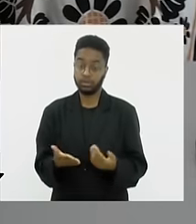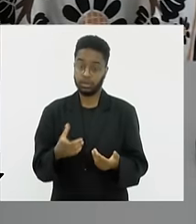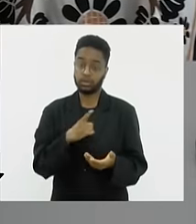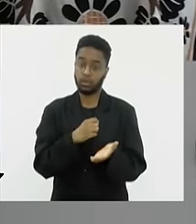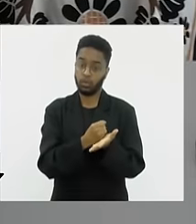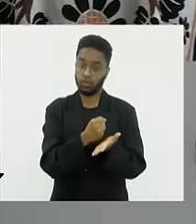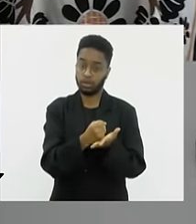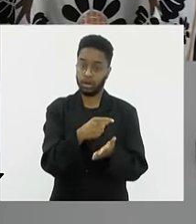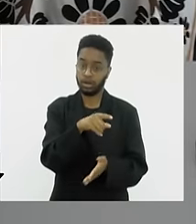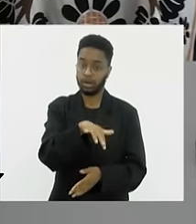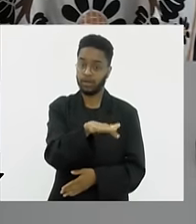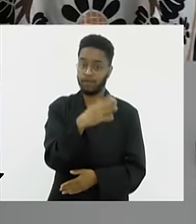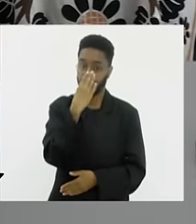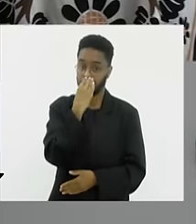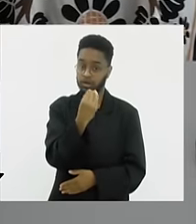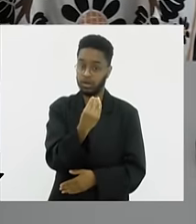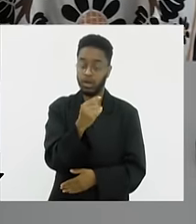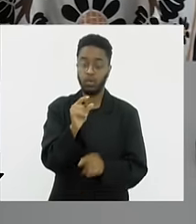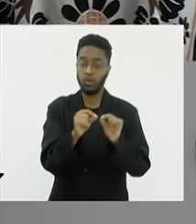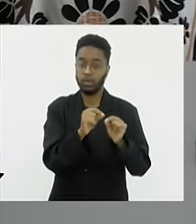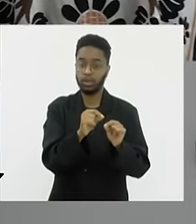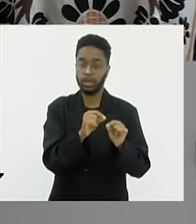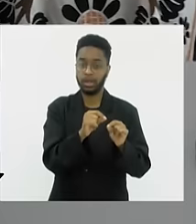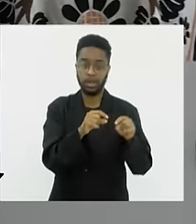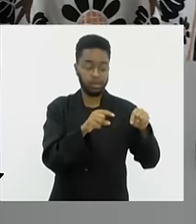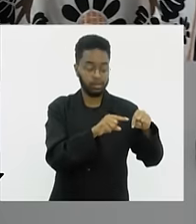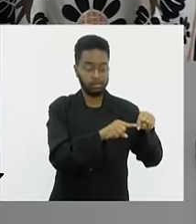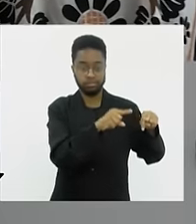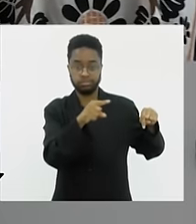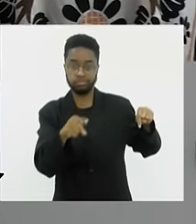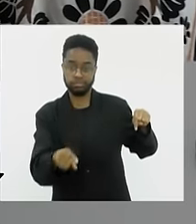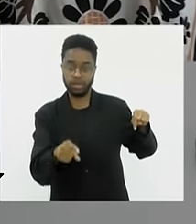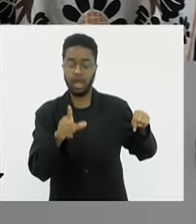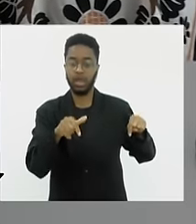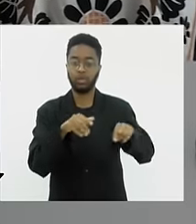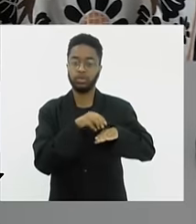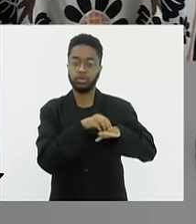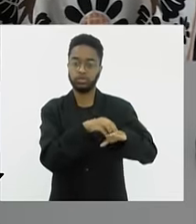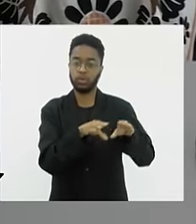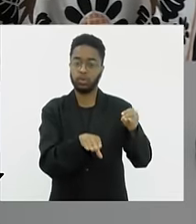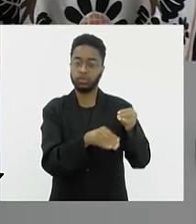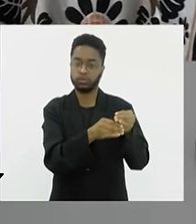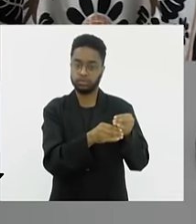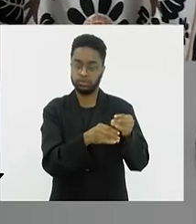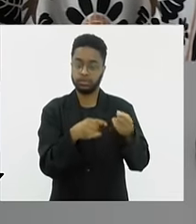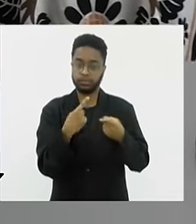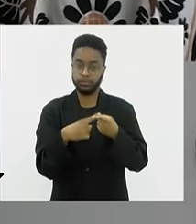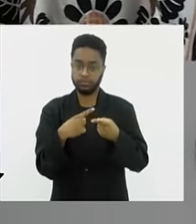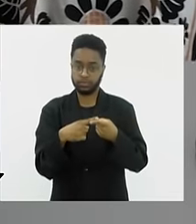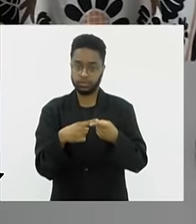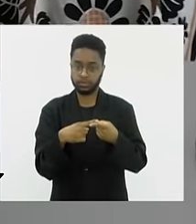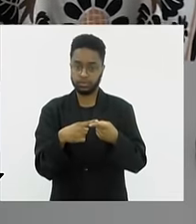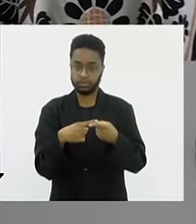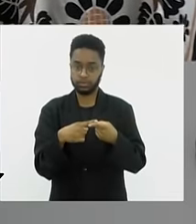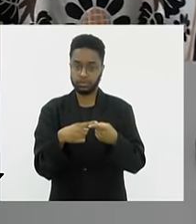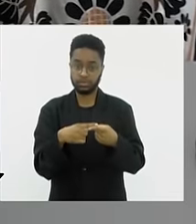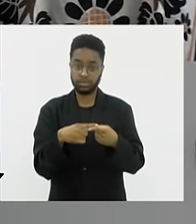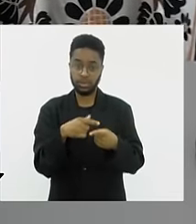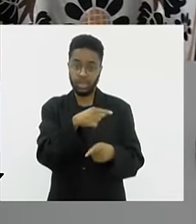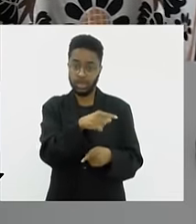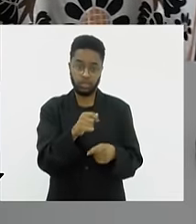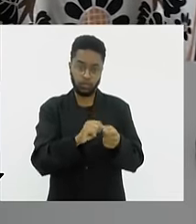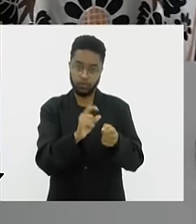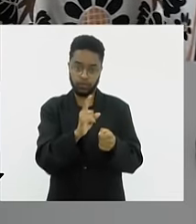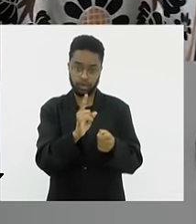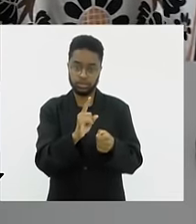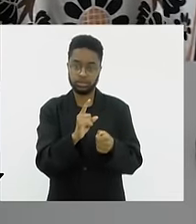falo para eles, é origem e destino, é o transporte complementar. E eles simplesmente não fazem origem e